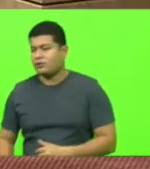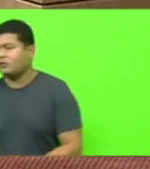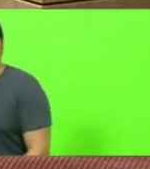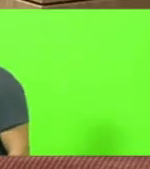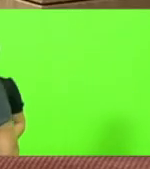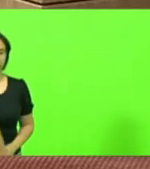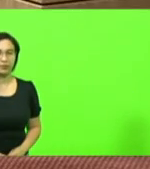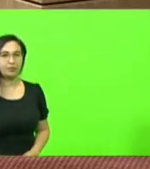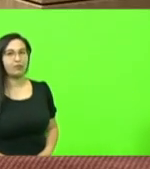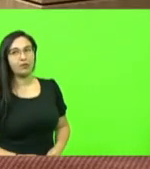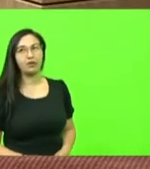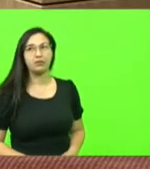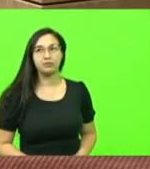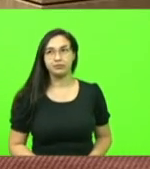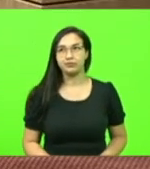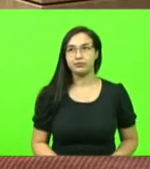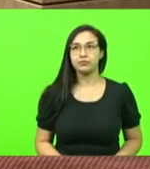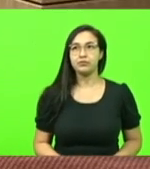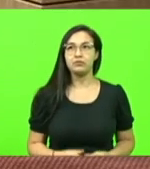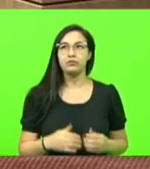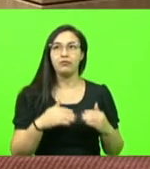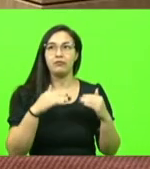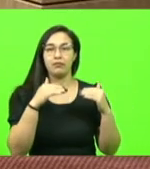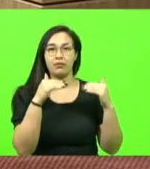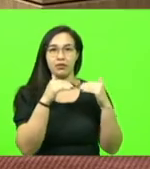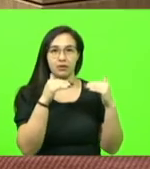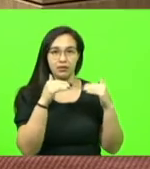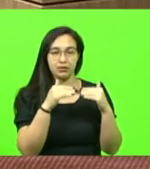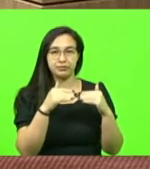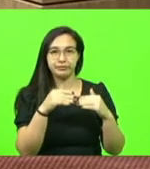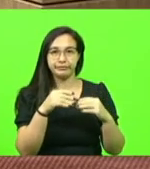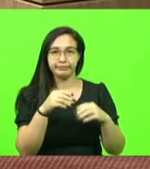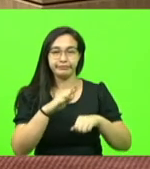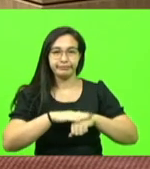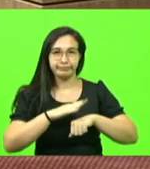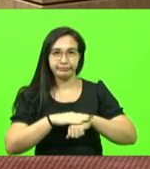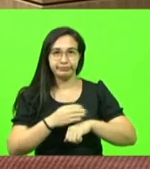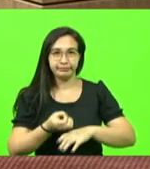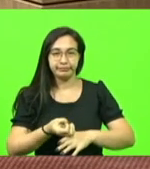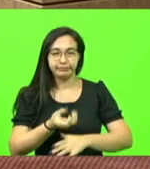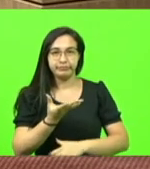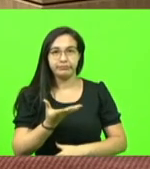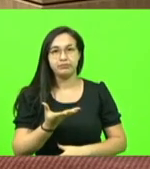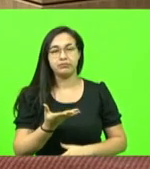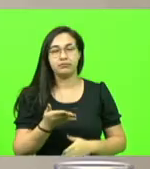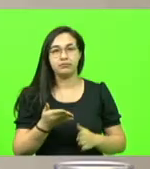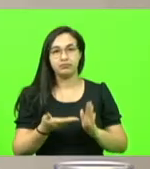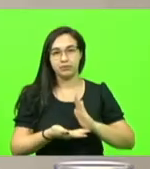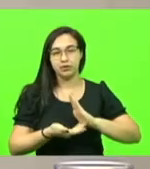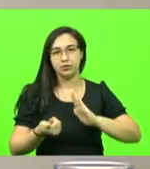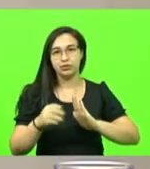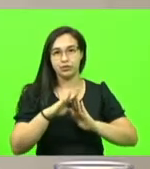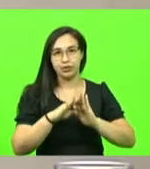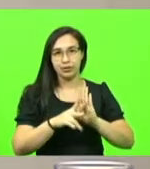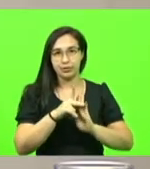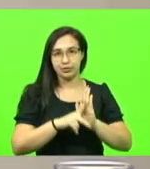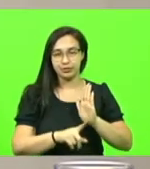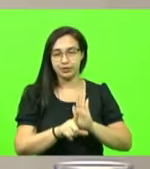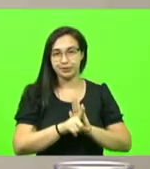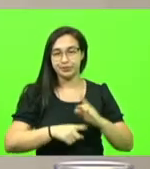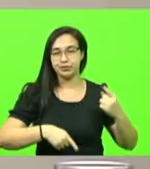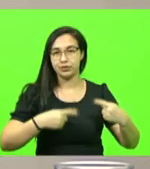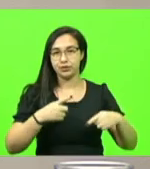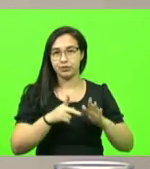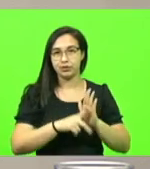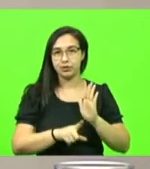a concordância do autor e do encaminhamento do líder do governo, então estamos retirando de extra pauta este projeto. Em discussão, projeto de